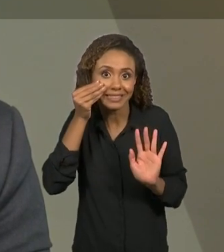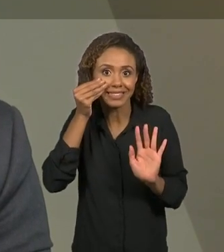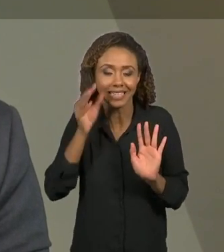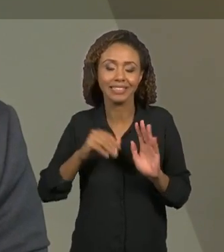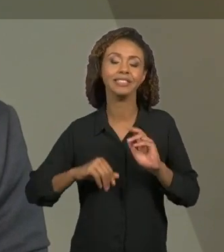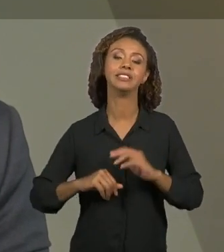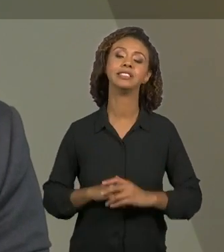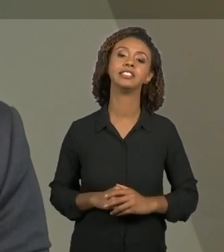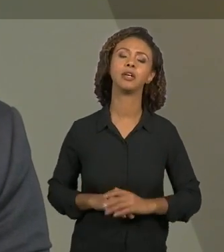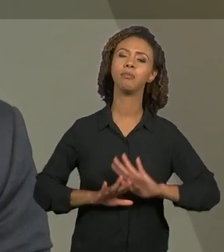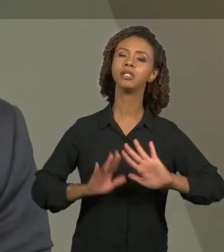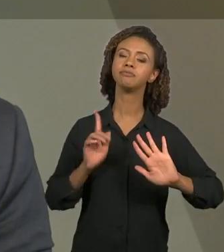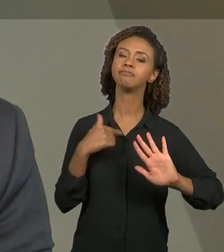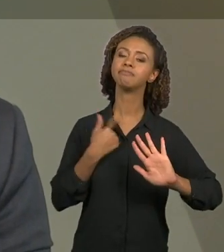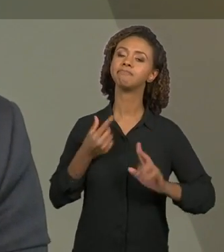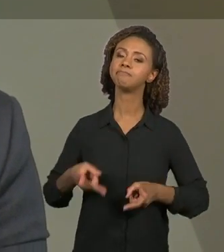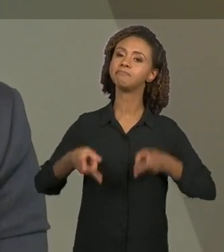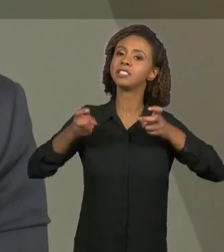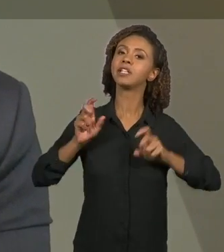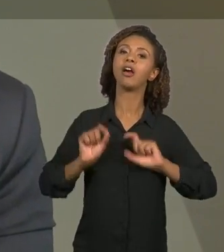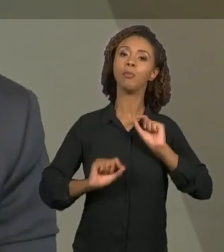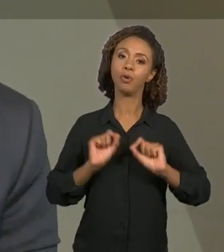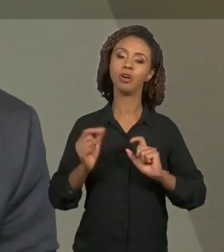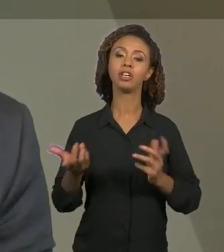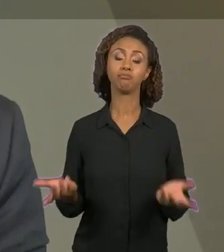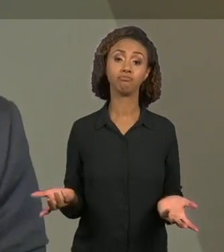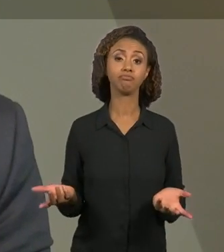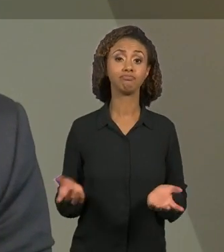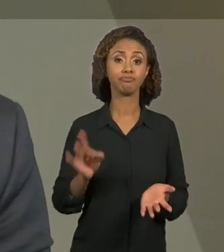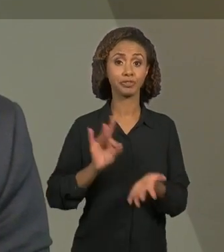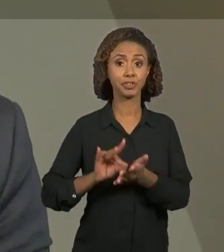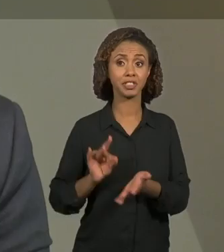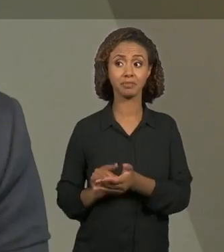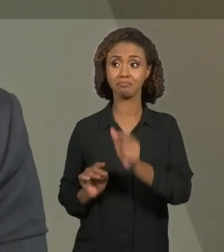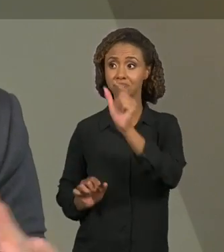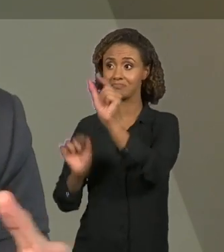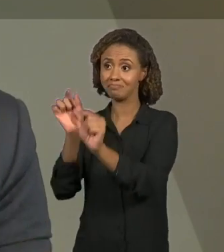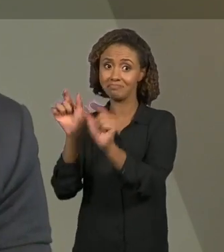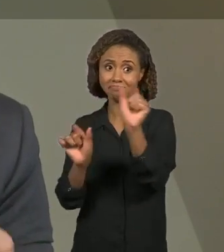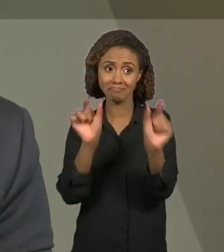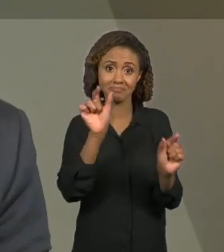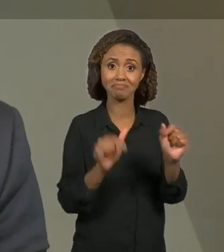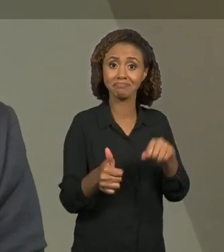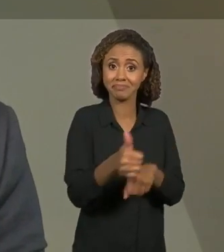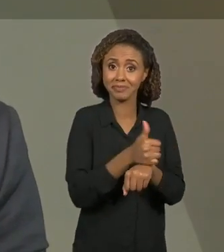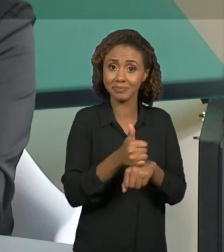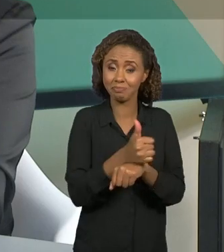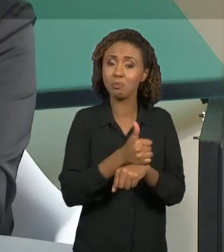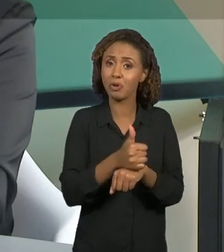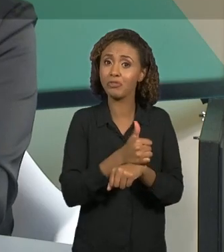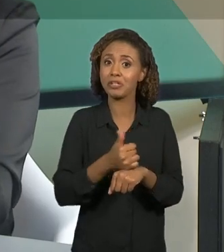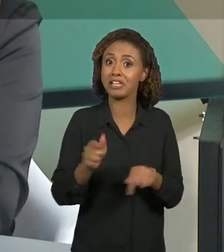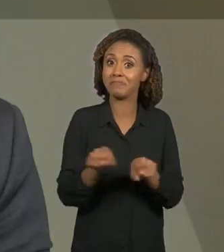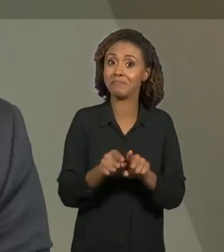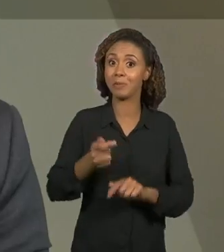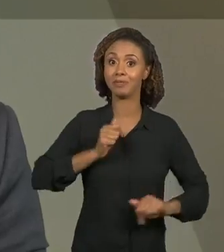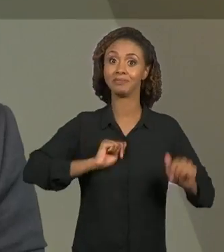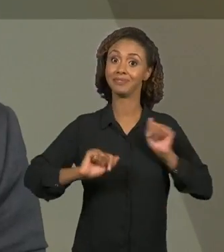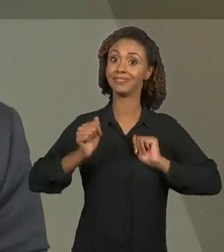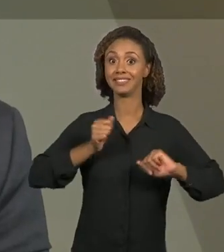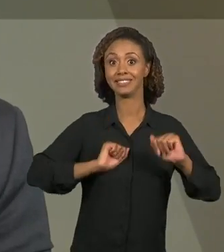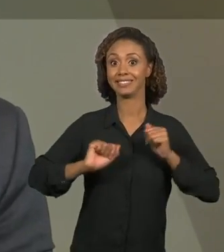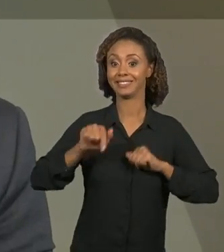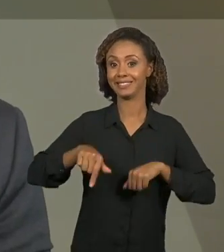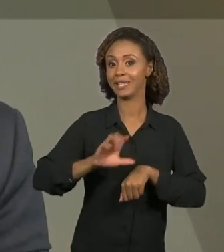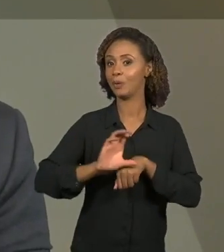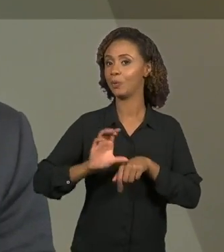gente tá percebendo que os profissionais estão também anciosos aí pelo início tudo então da